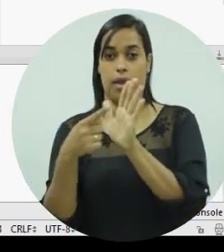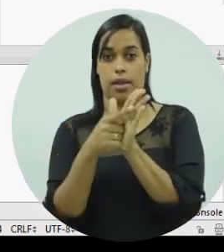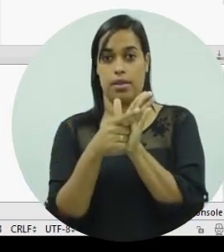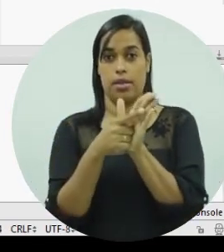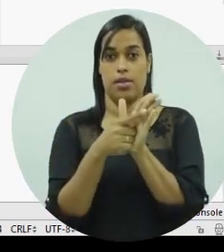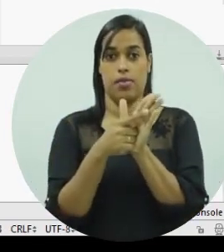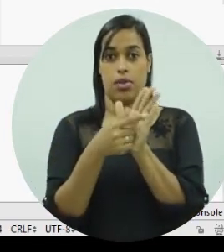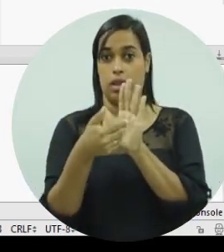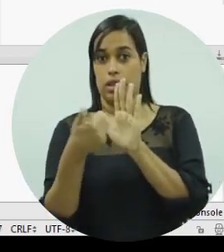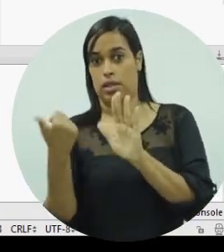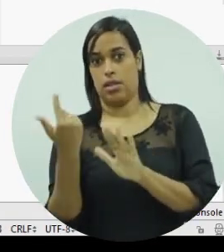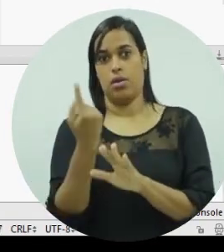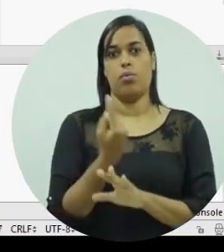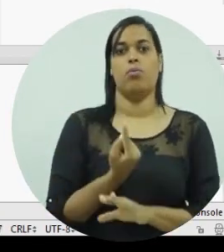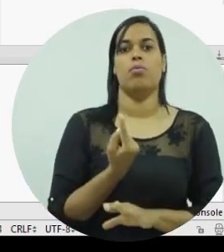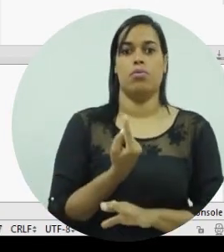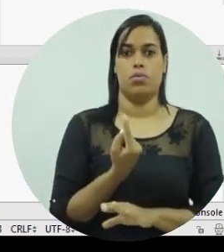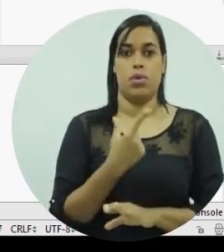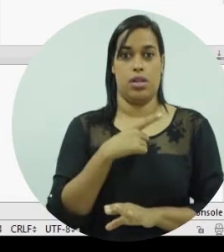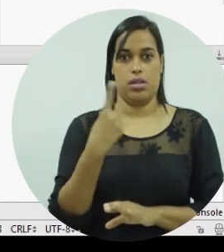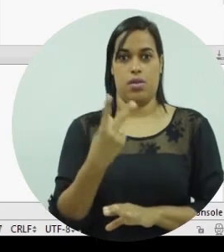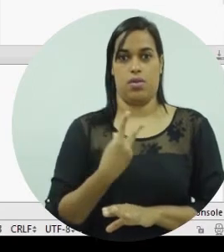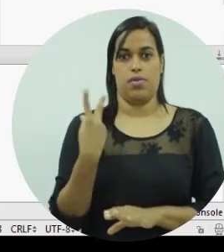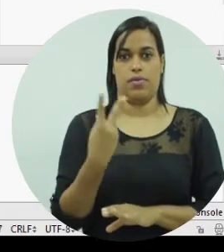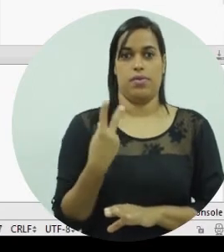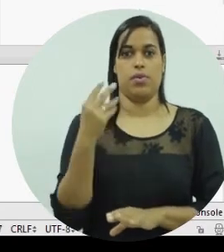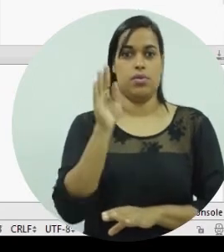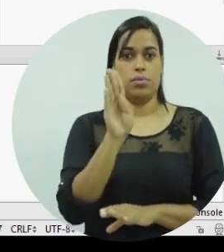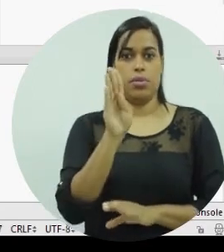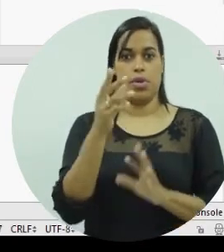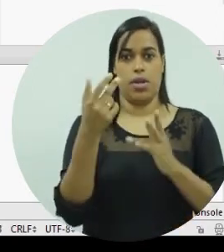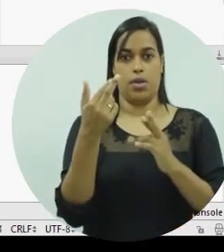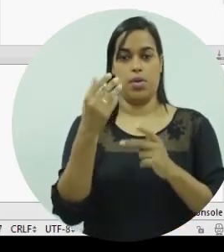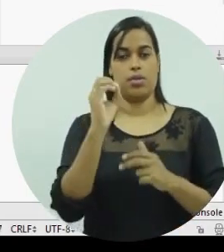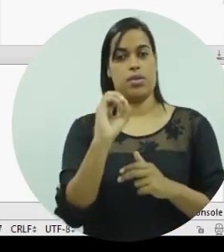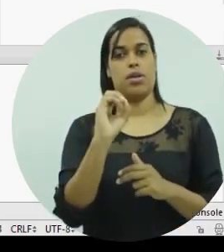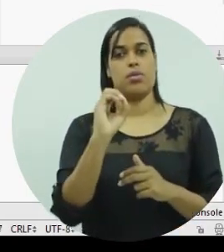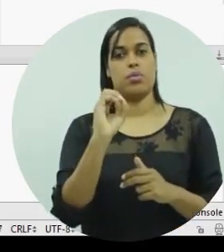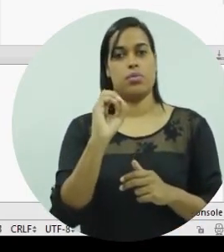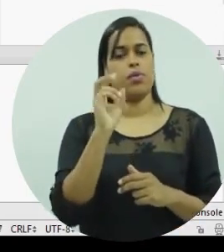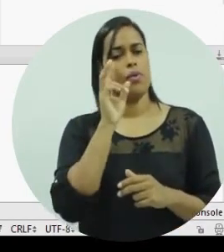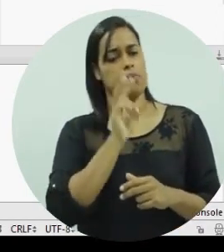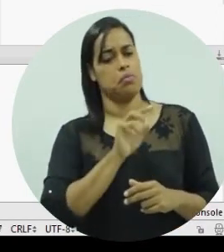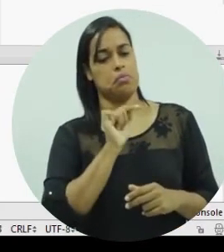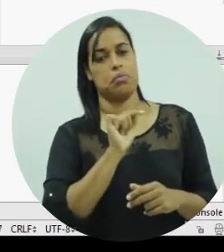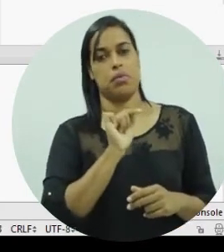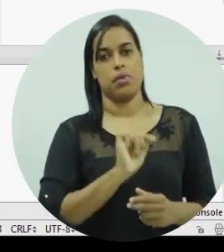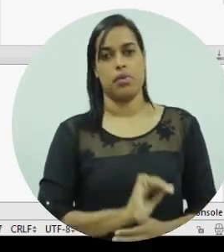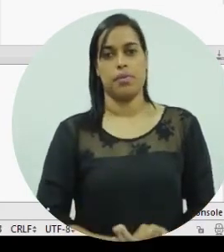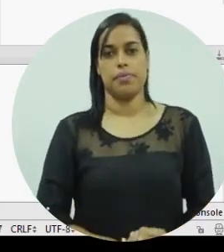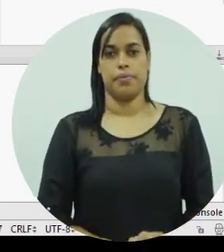subtrair 1. Então, a gente vai ter o valor de B, 0. Vamos ver.